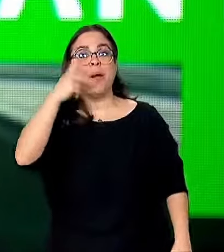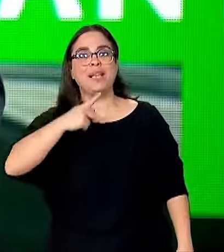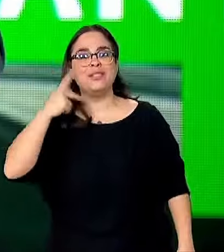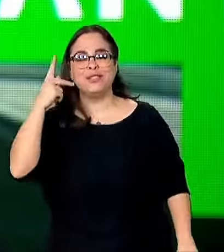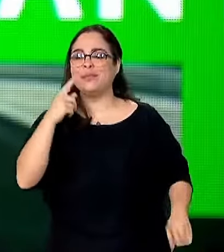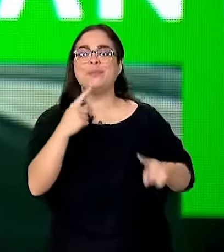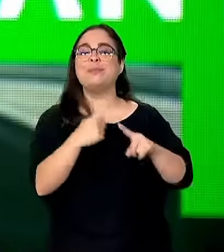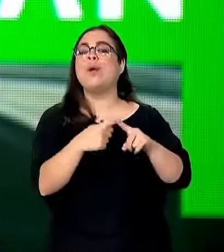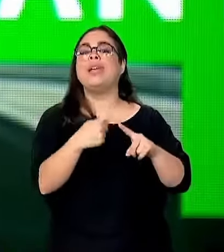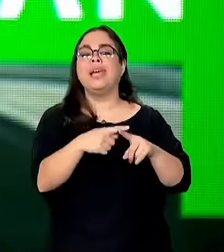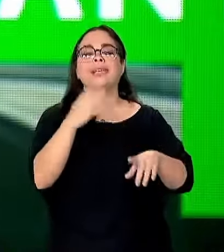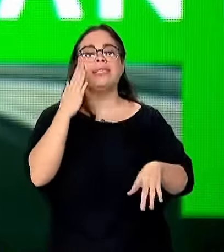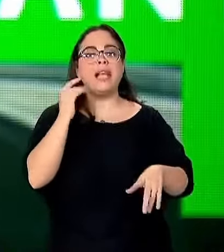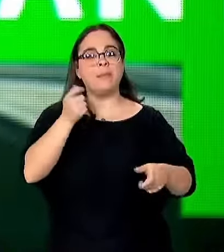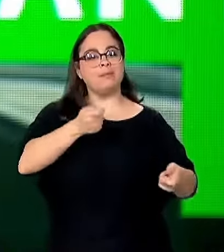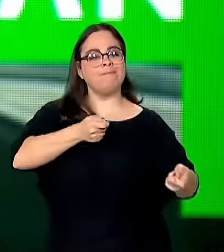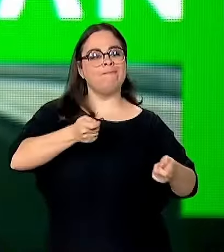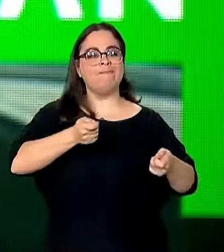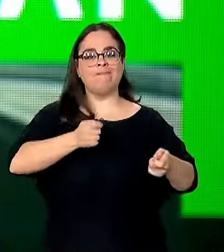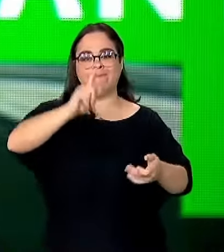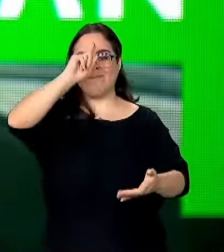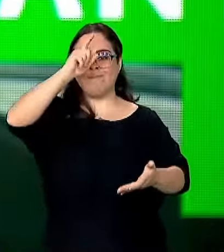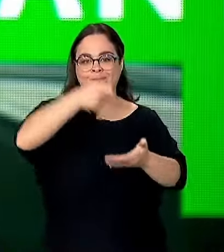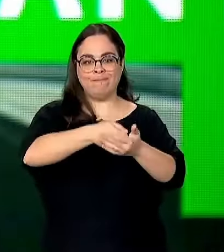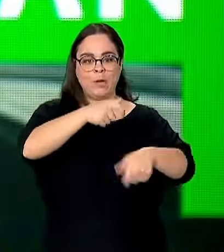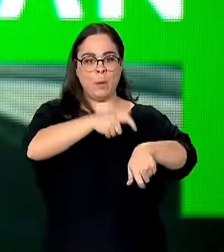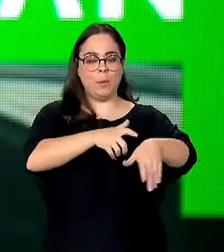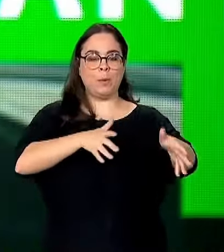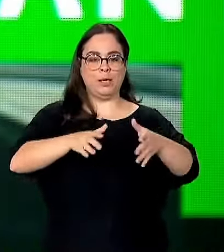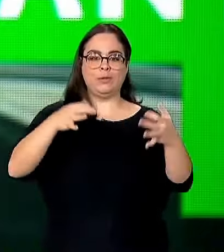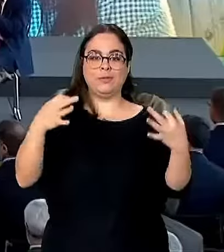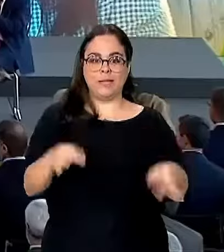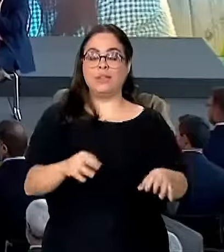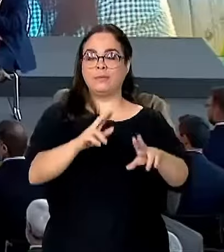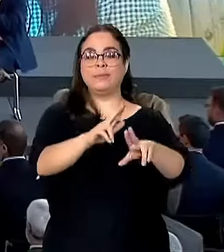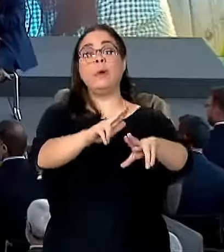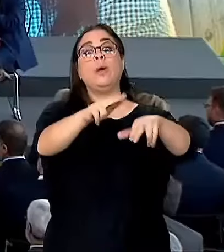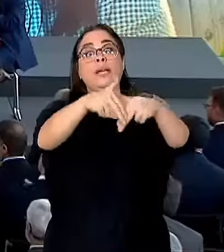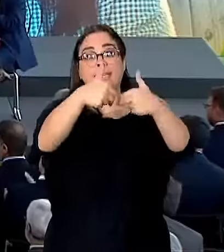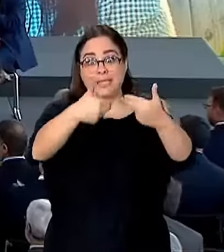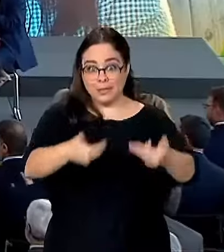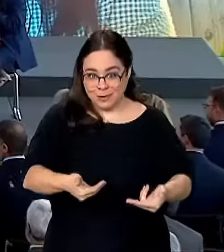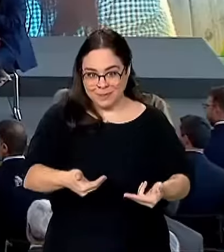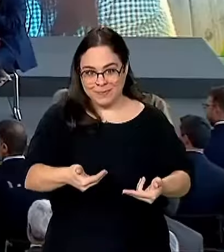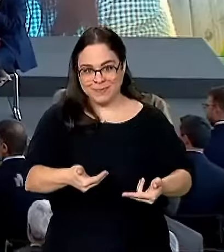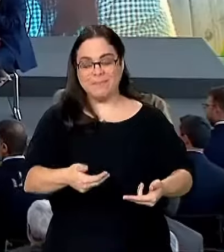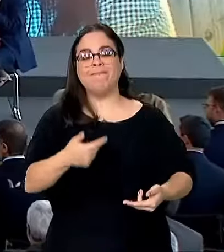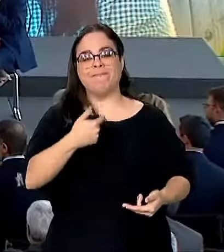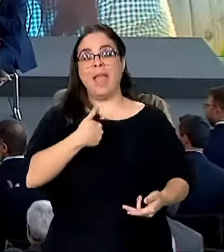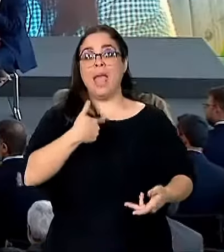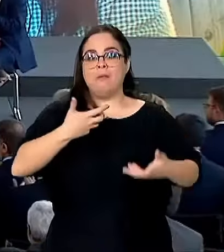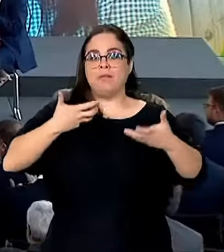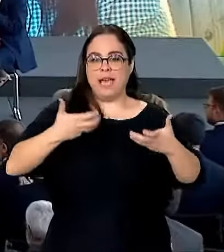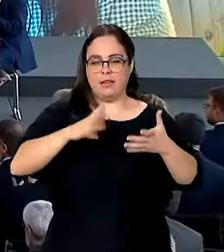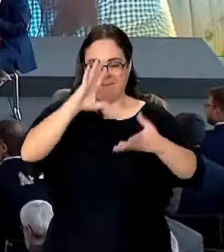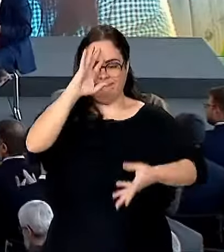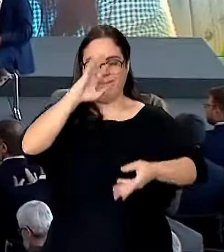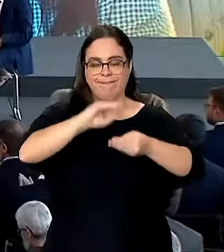que saiba tomar as decisões na hora certa. E por isso, eu quero